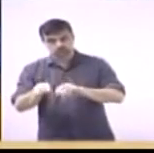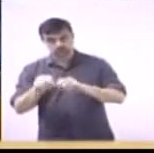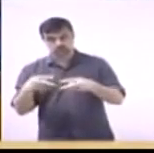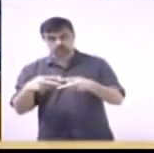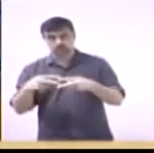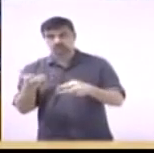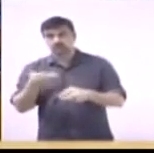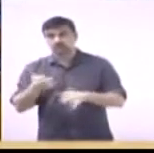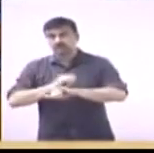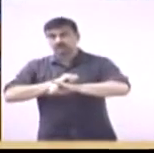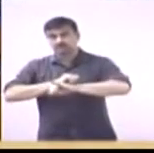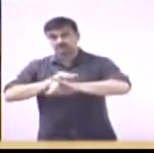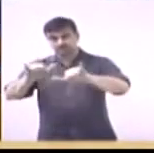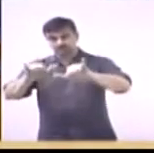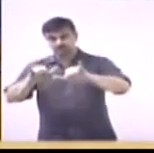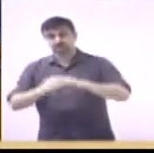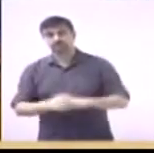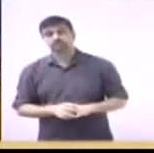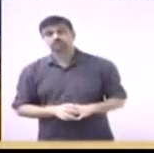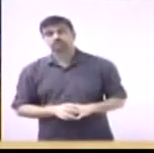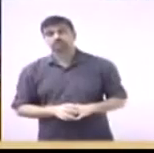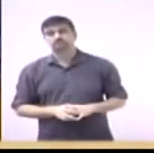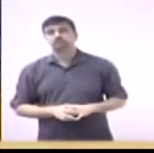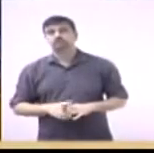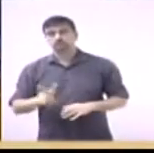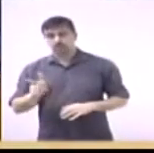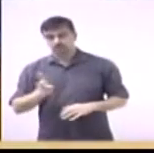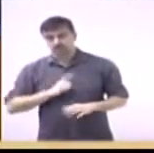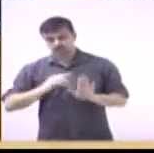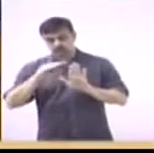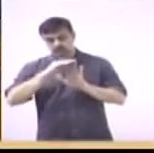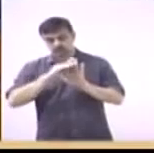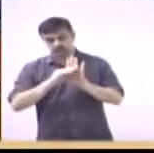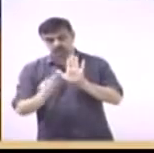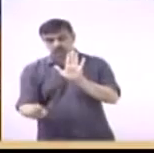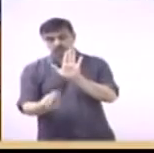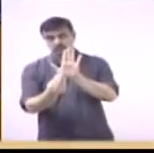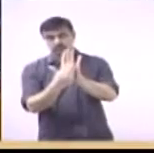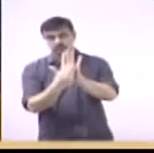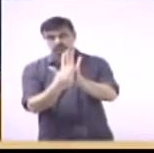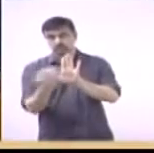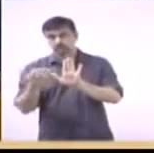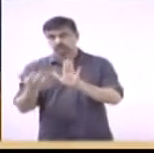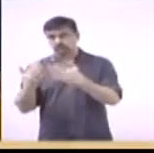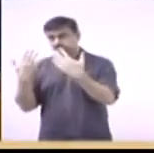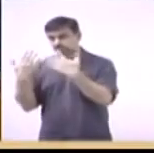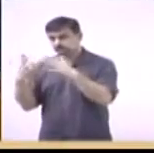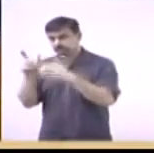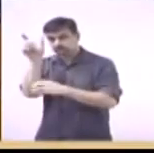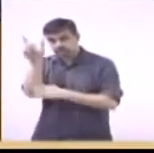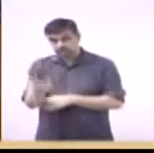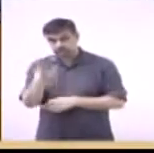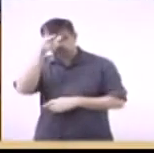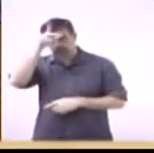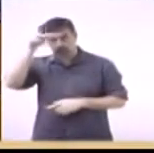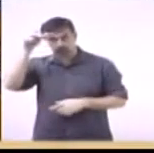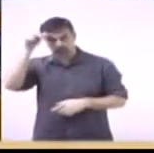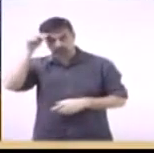dizer, presidente, que está previsto no plano, parabenizando realmente o prefeito